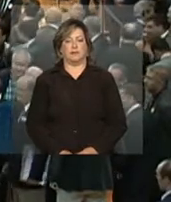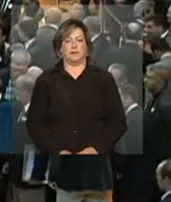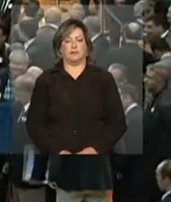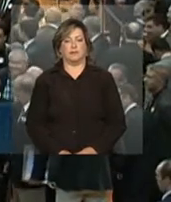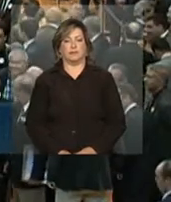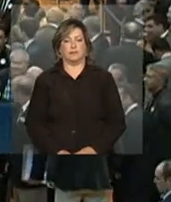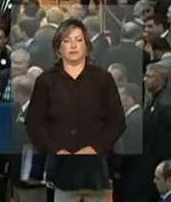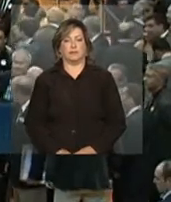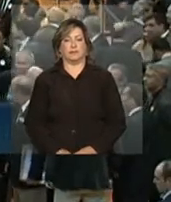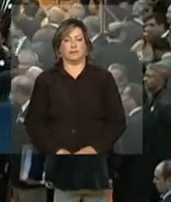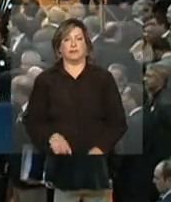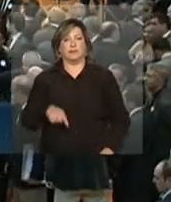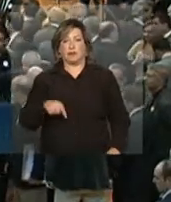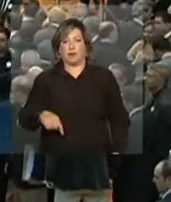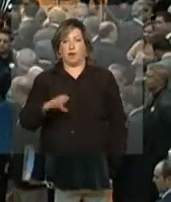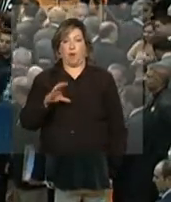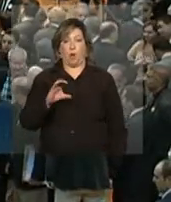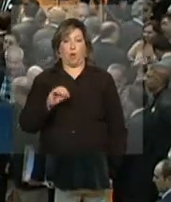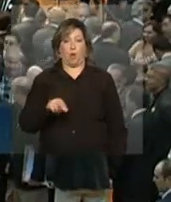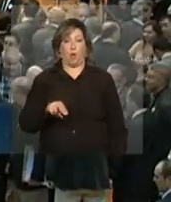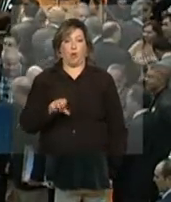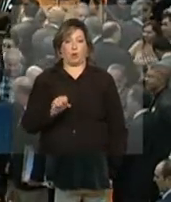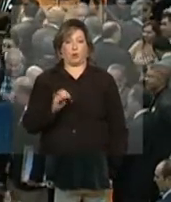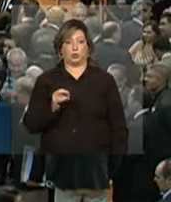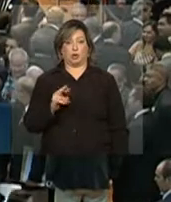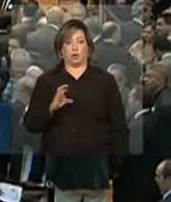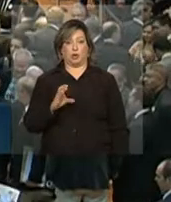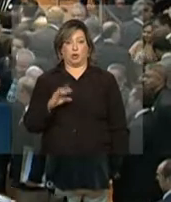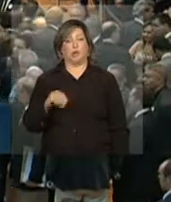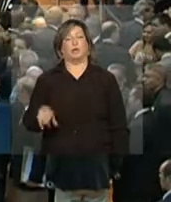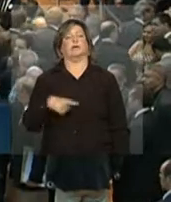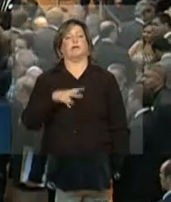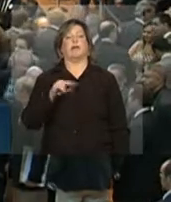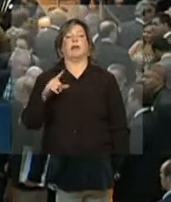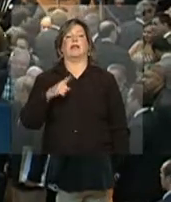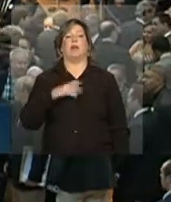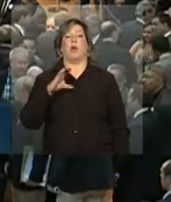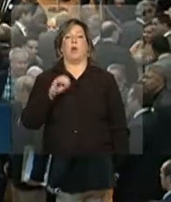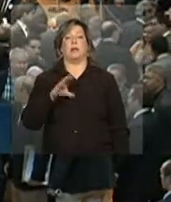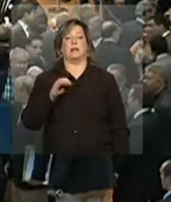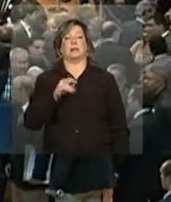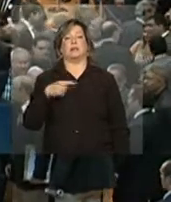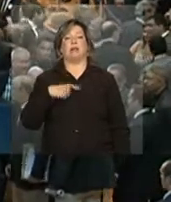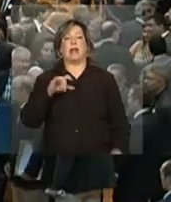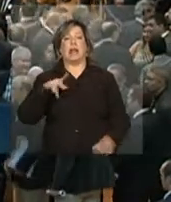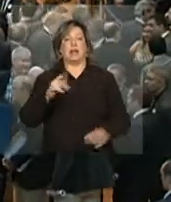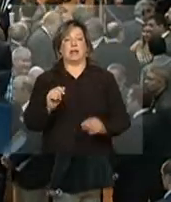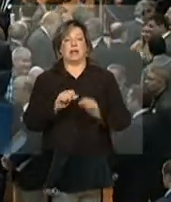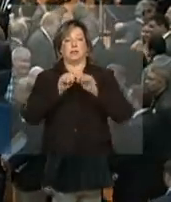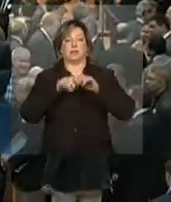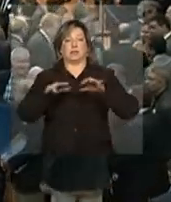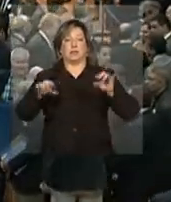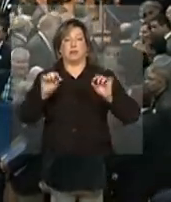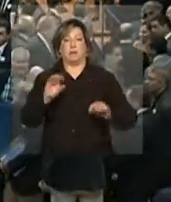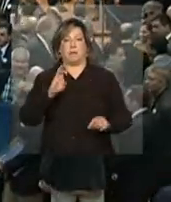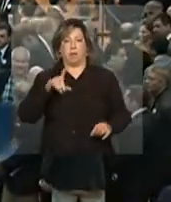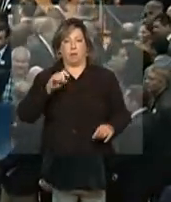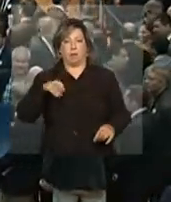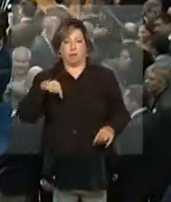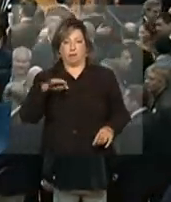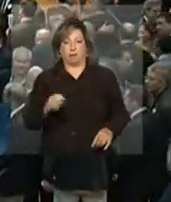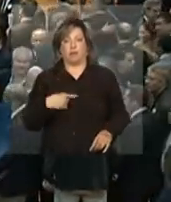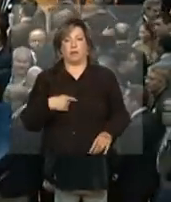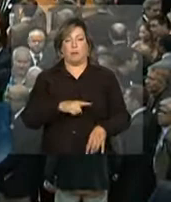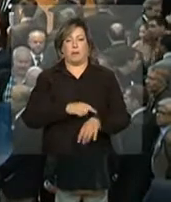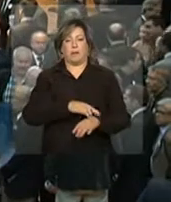Eletrobras consórcio então terá concessão sobre a linha de transmissão de Belo Monte por um período